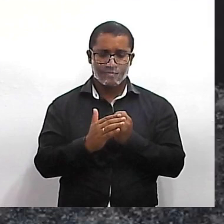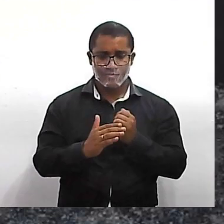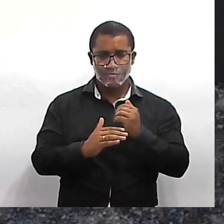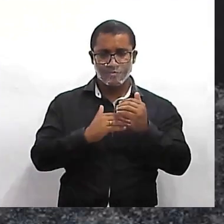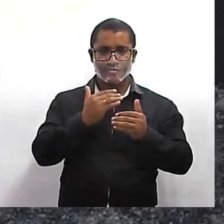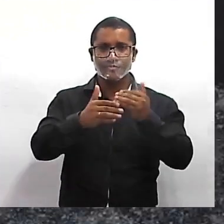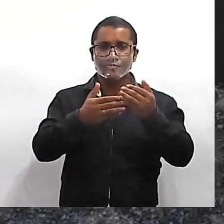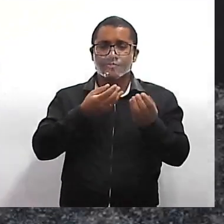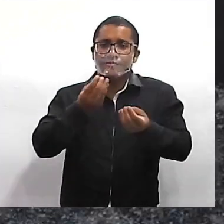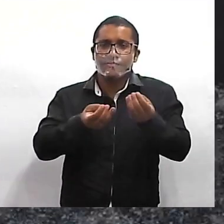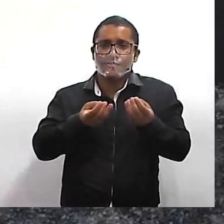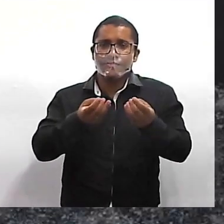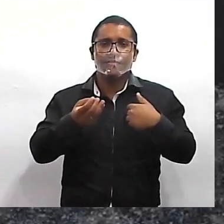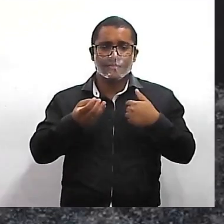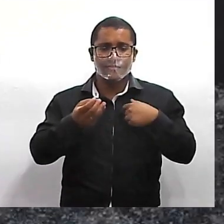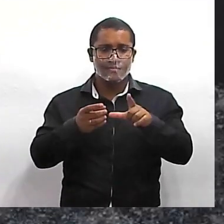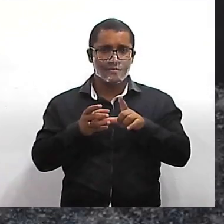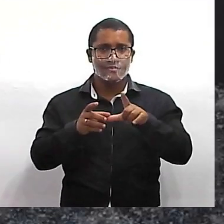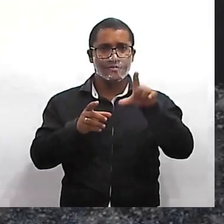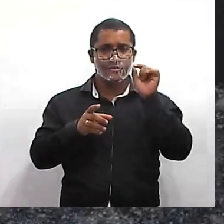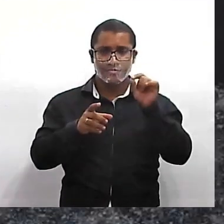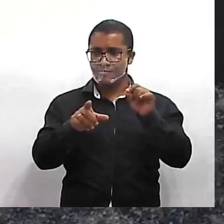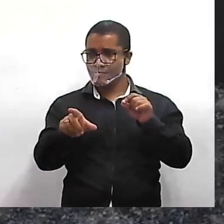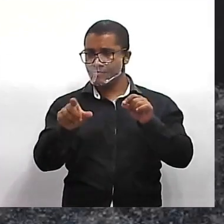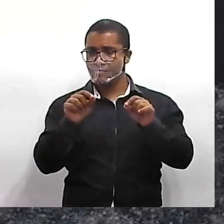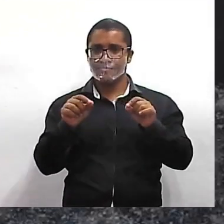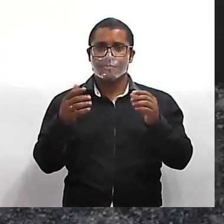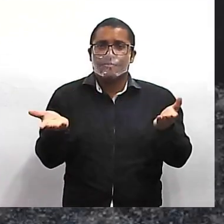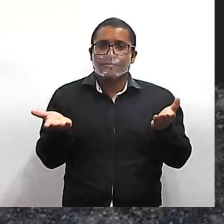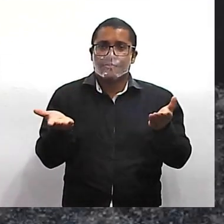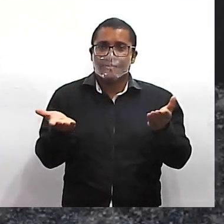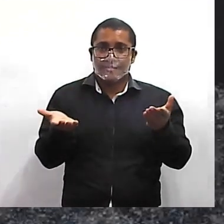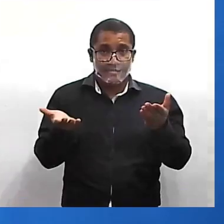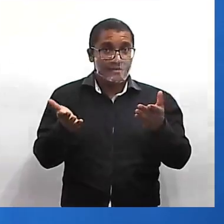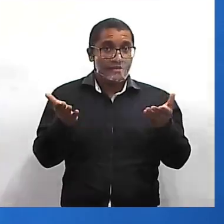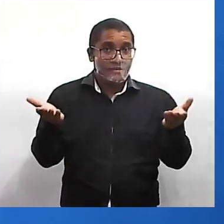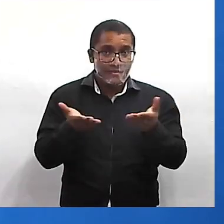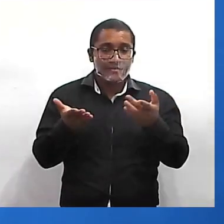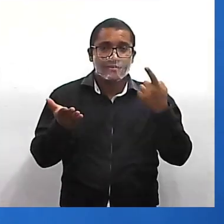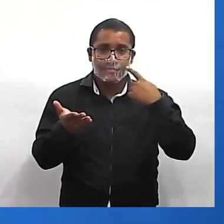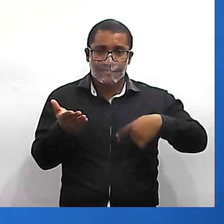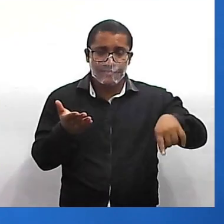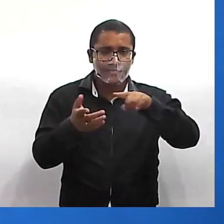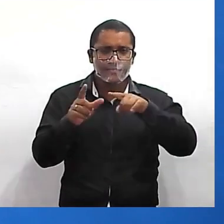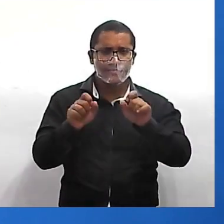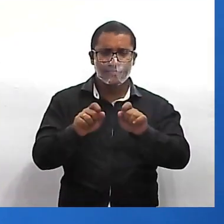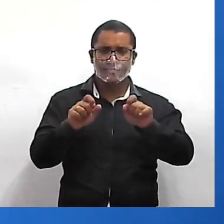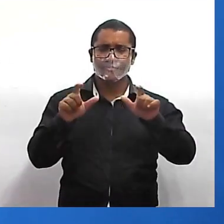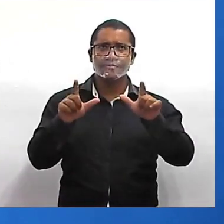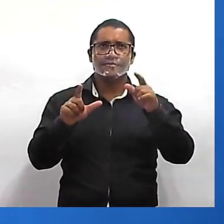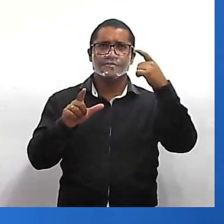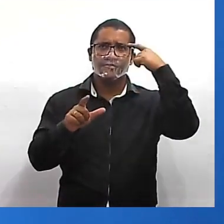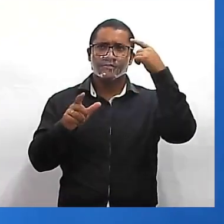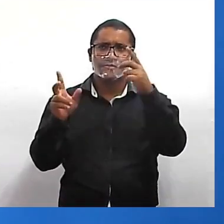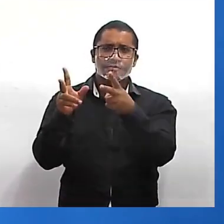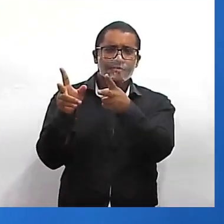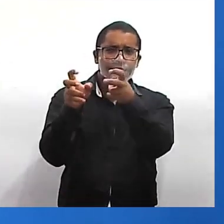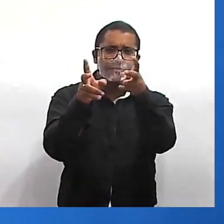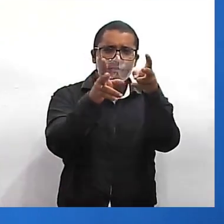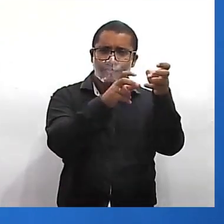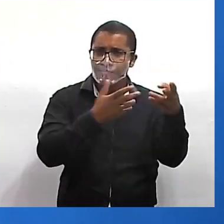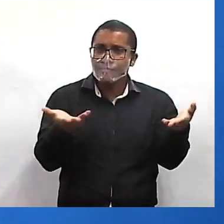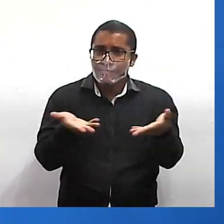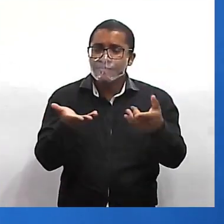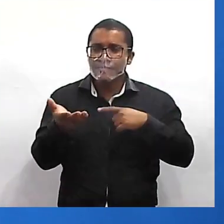eu tenho que escolher um caminho, né? Então, dentro desse cenário atual que a gente está vivenciando, né,